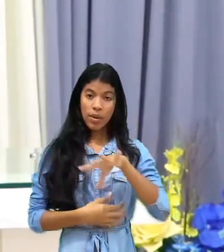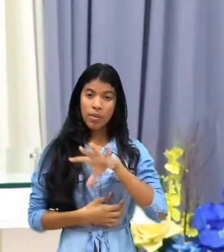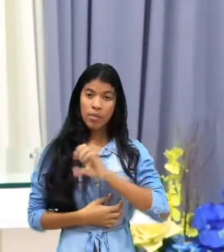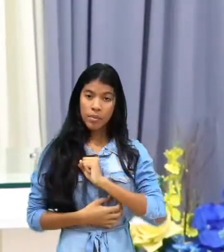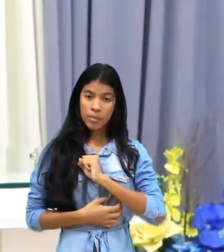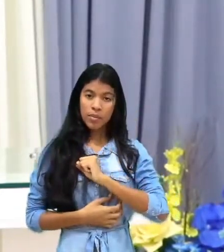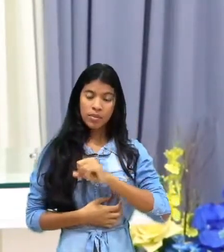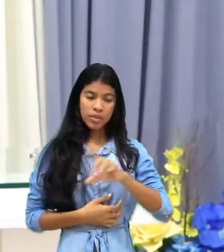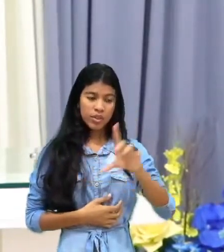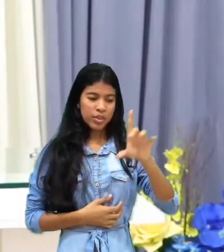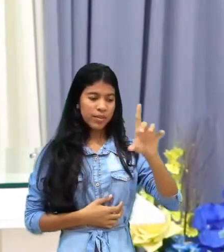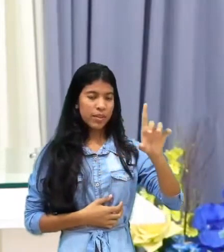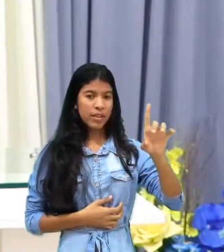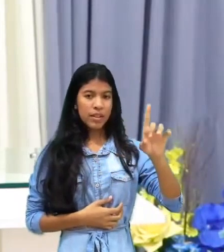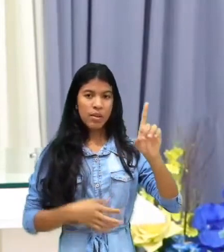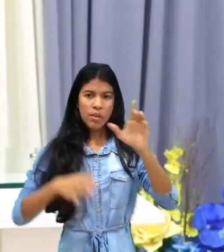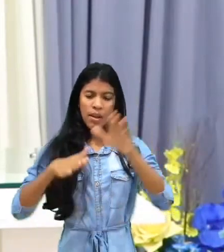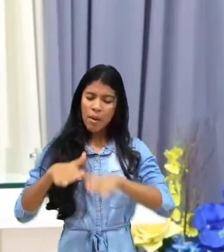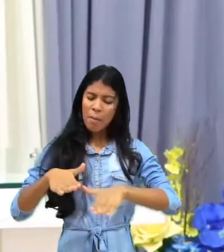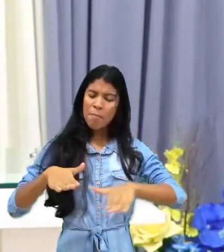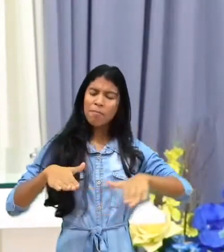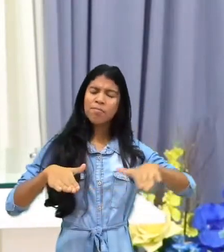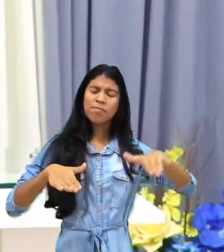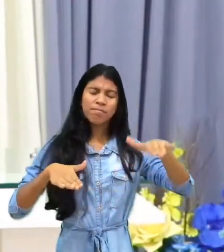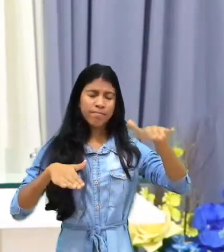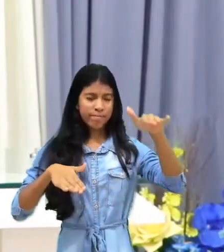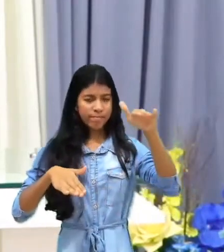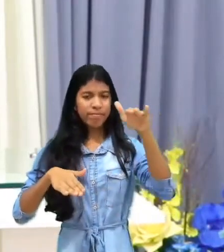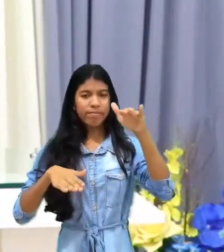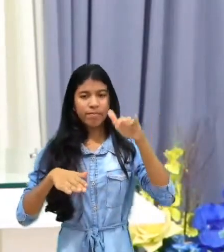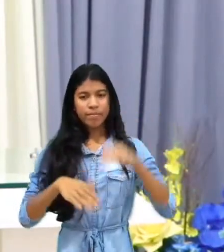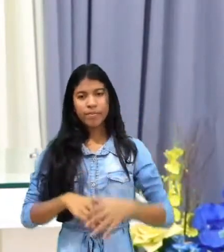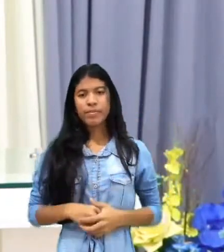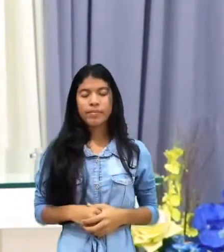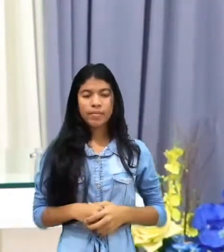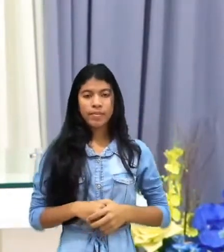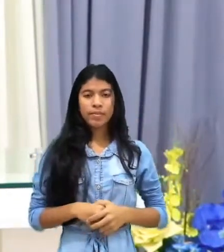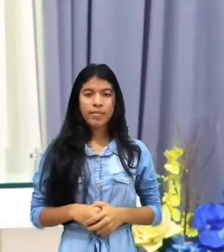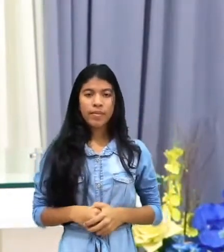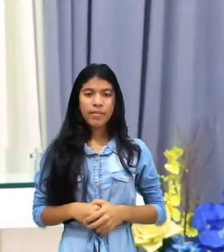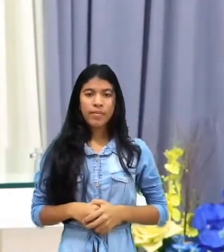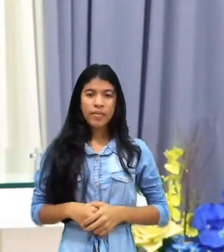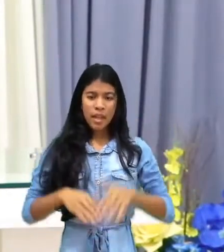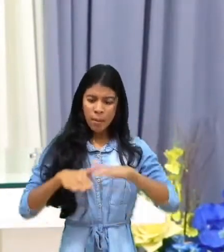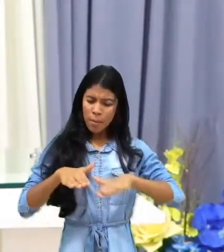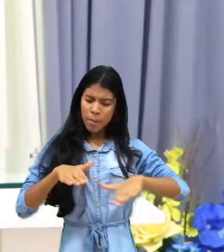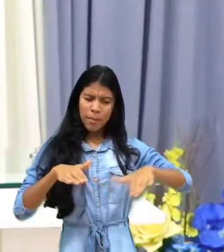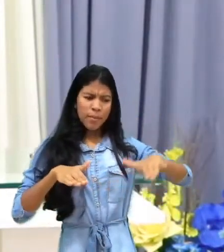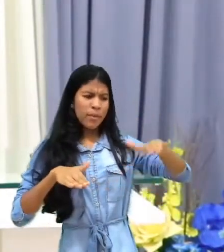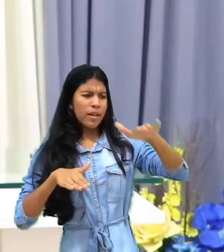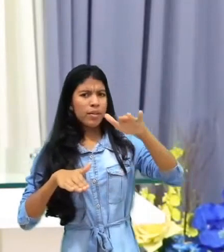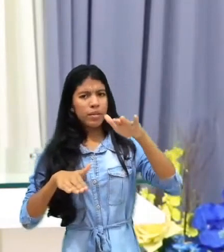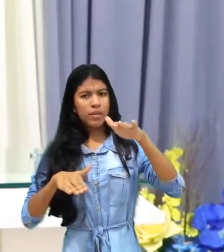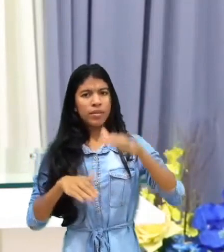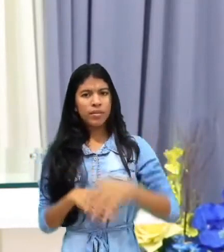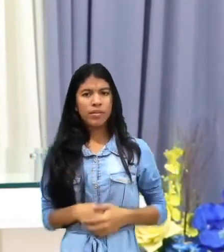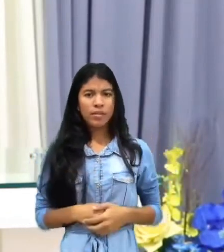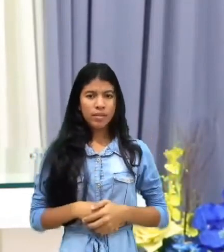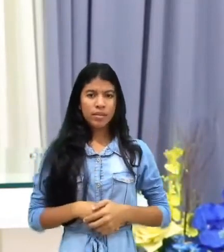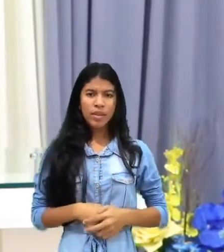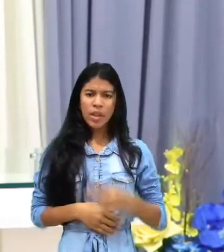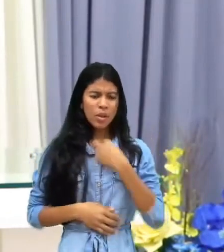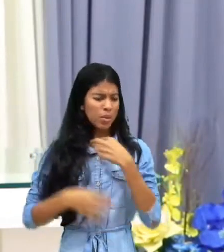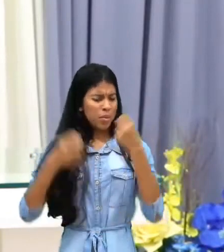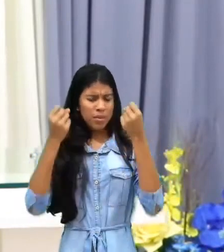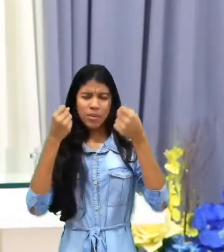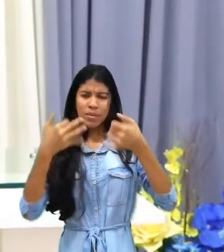excede o nosso entendimento. Vai além do que a gente pode explicar. Tem coisas que não explica, não